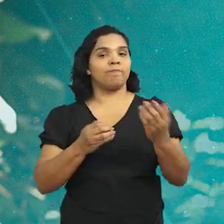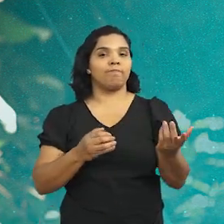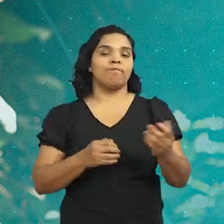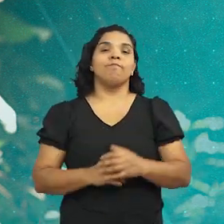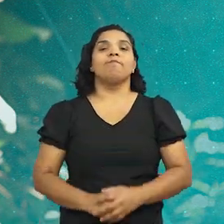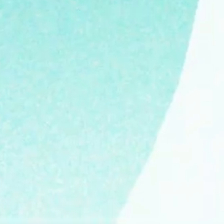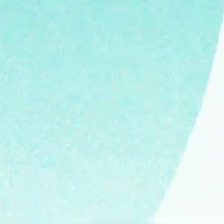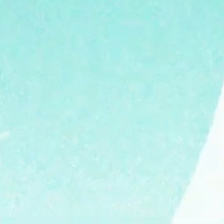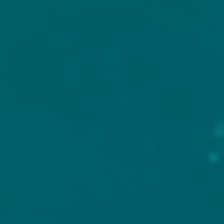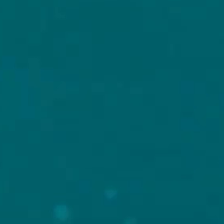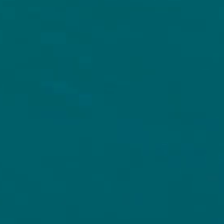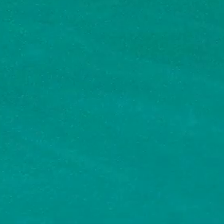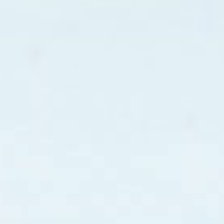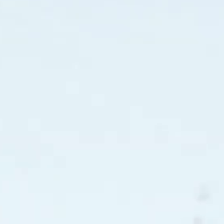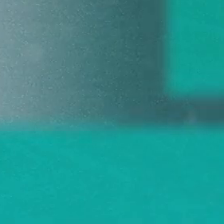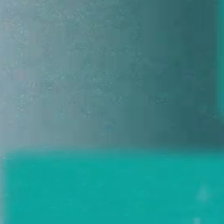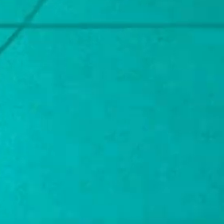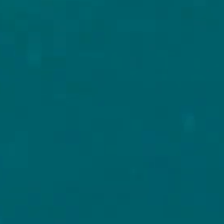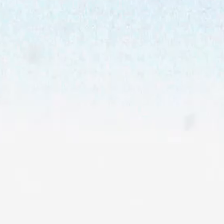volta já já.